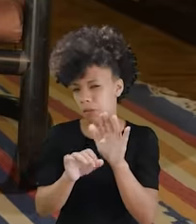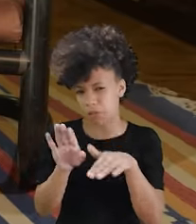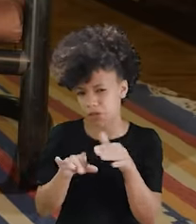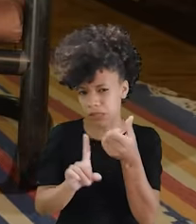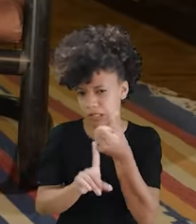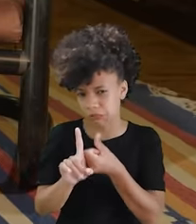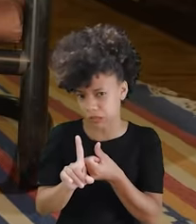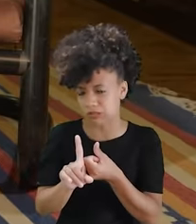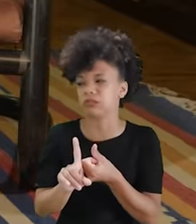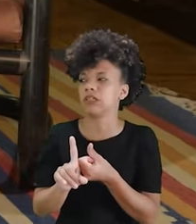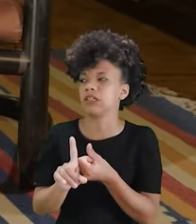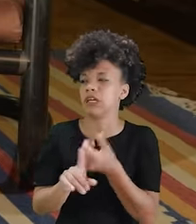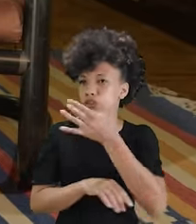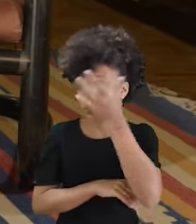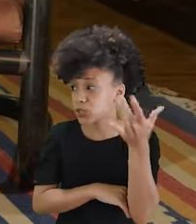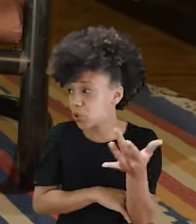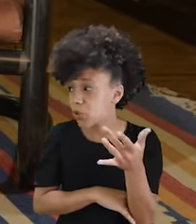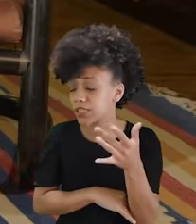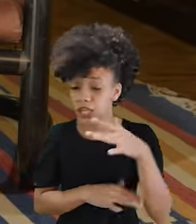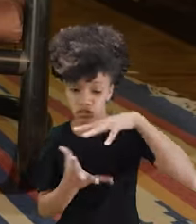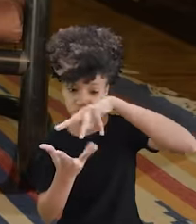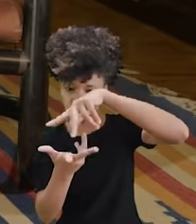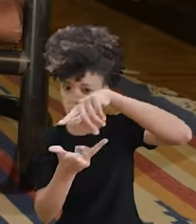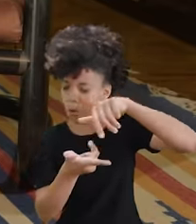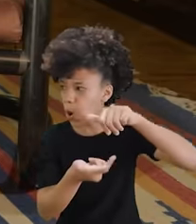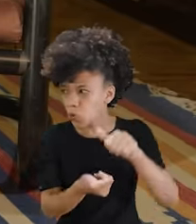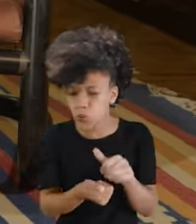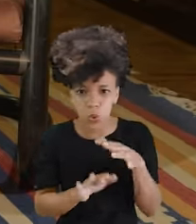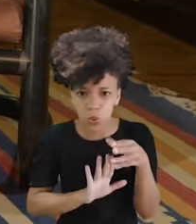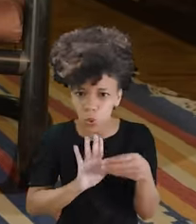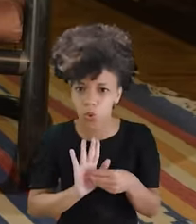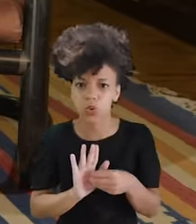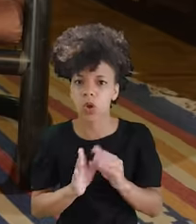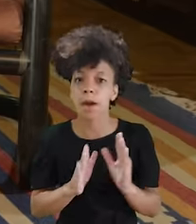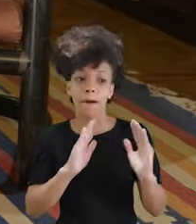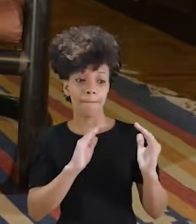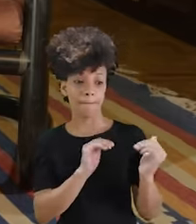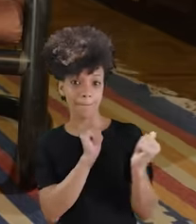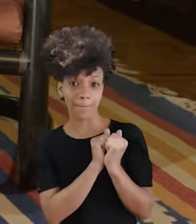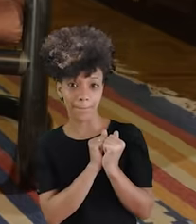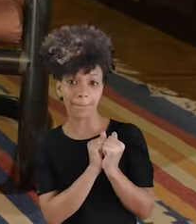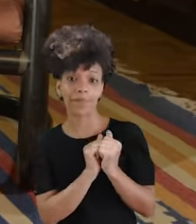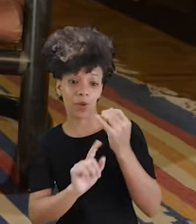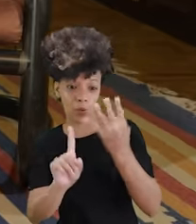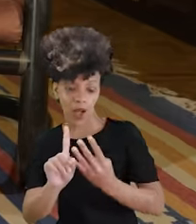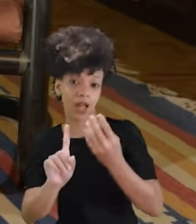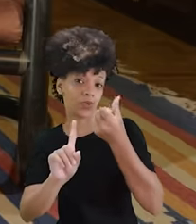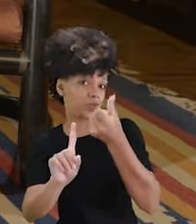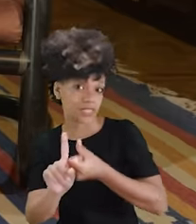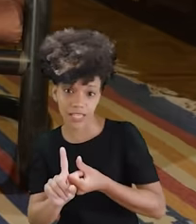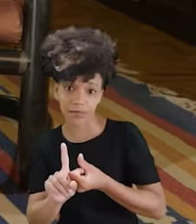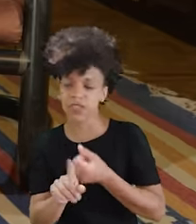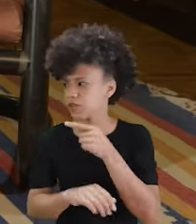são bomba uma média de seis meses de pessoas de todas as nacionalidades do mundo morando juntas cada um